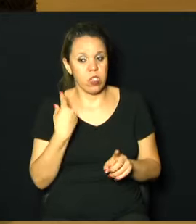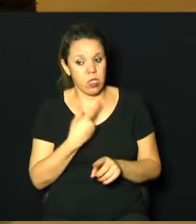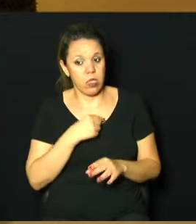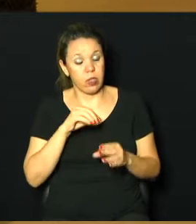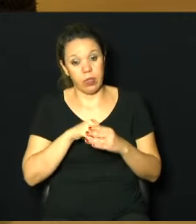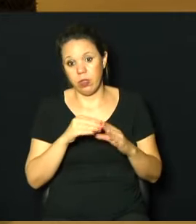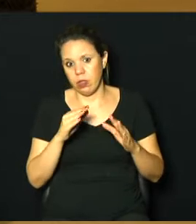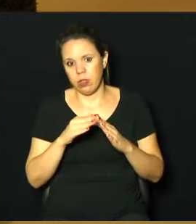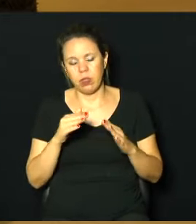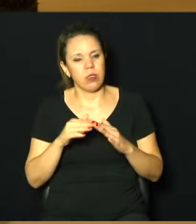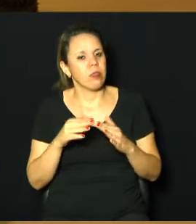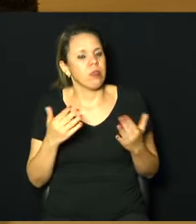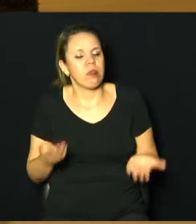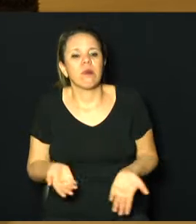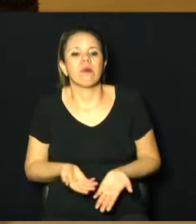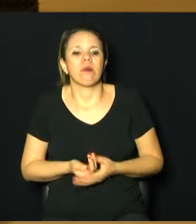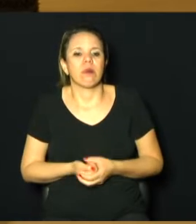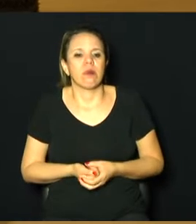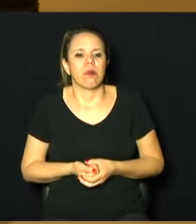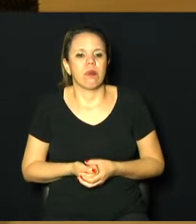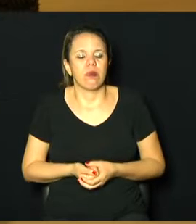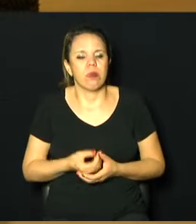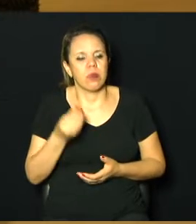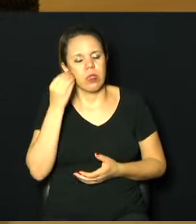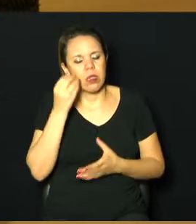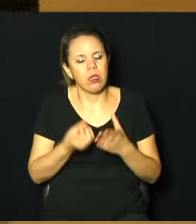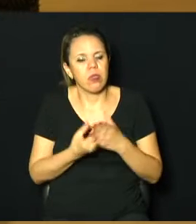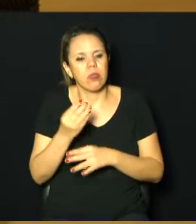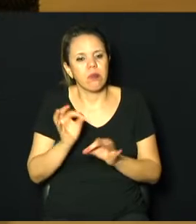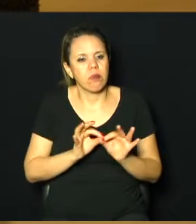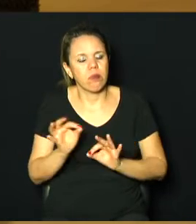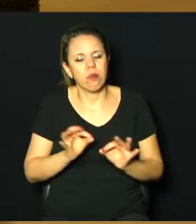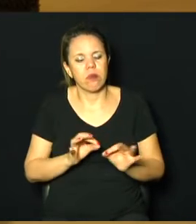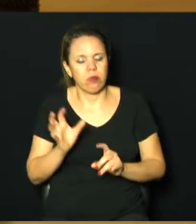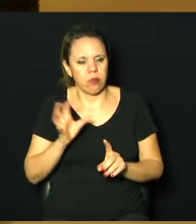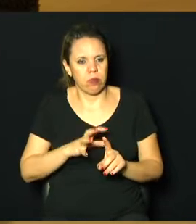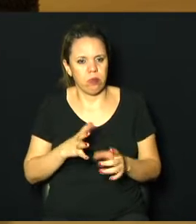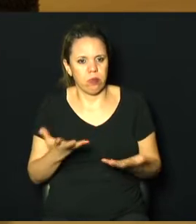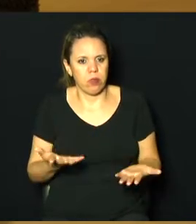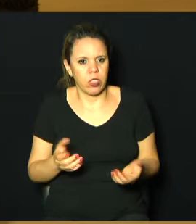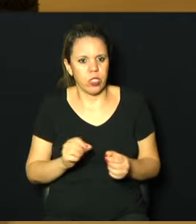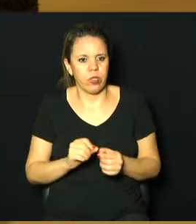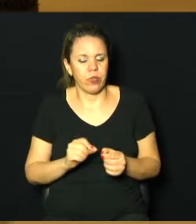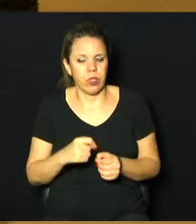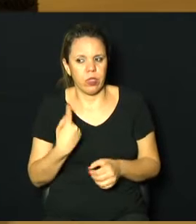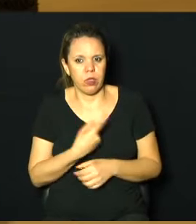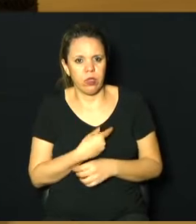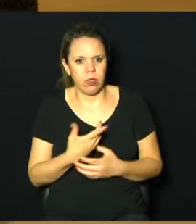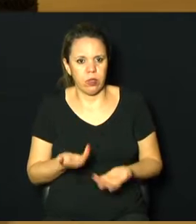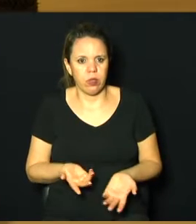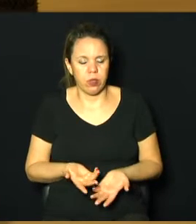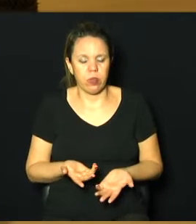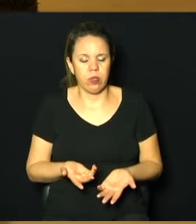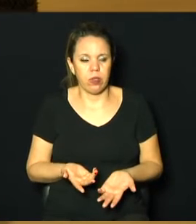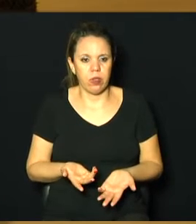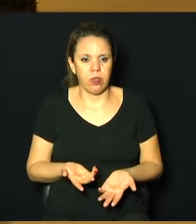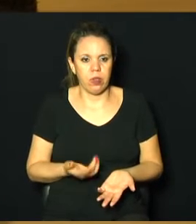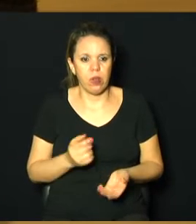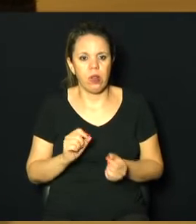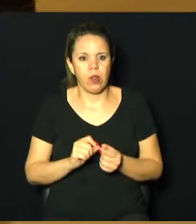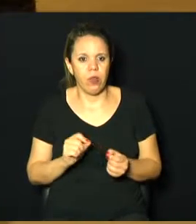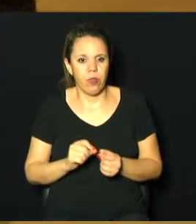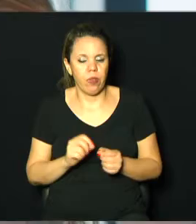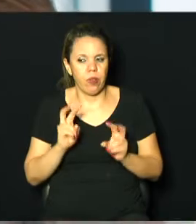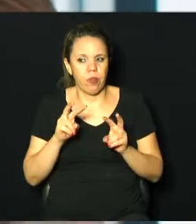em casa, numa coisa, né? De tentando se reinventar, mas a gente está numa pressão. O que vai ser de nós? E aí, o que vai fazer?